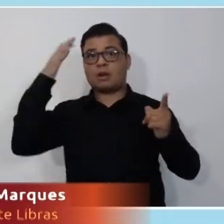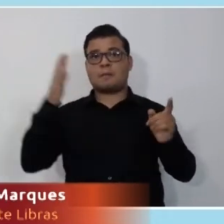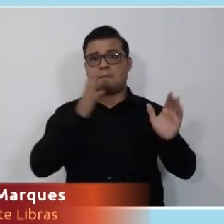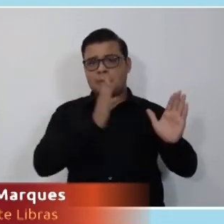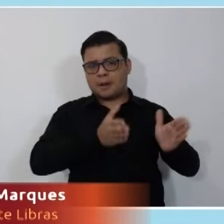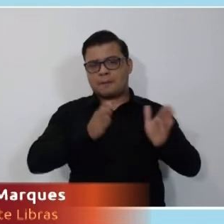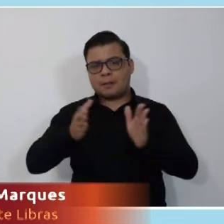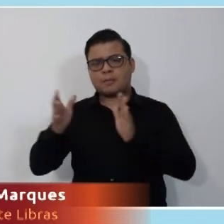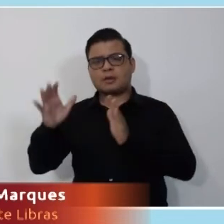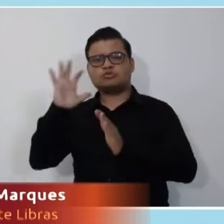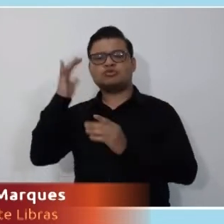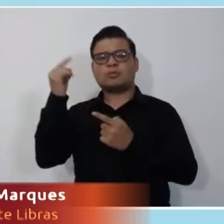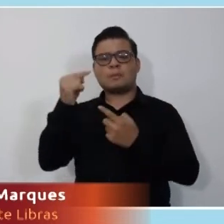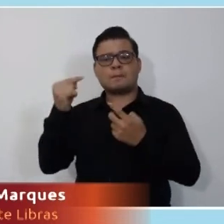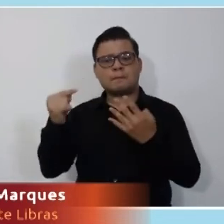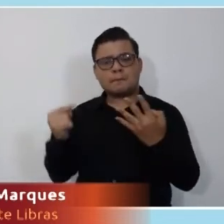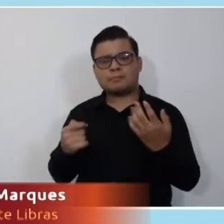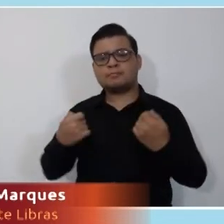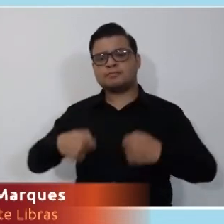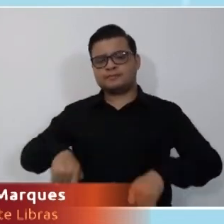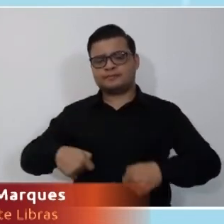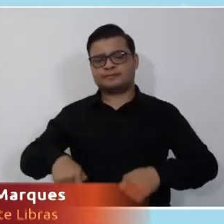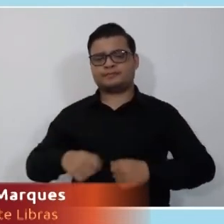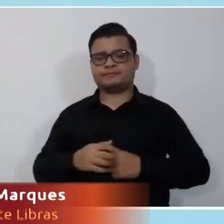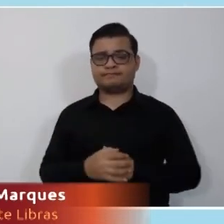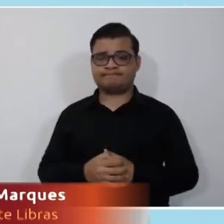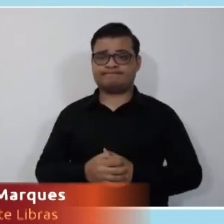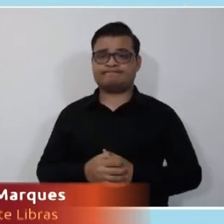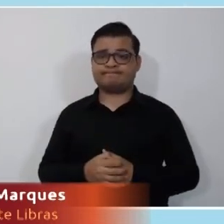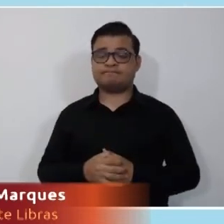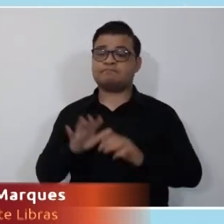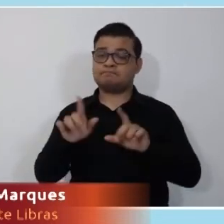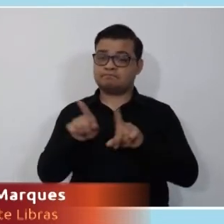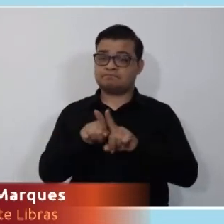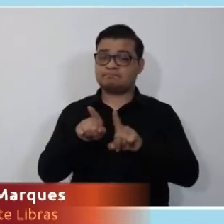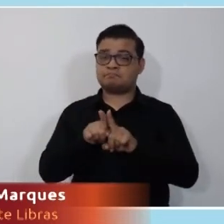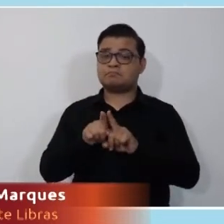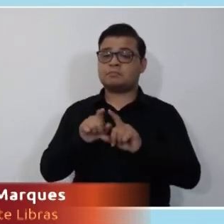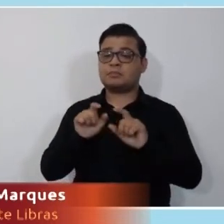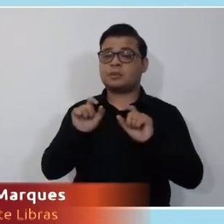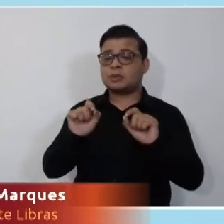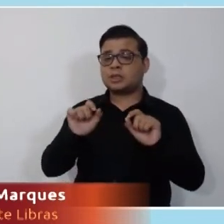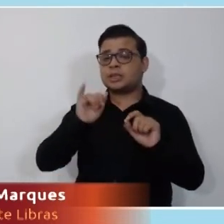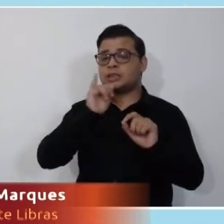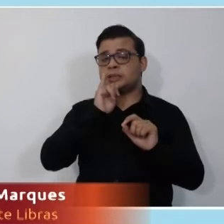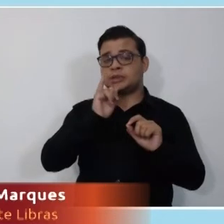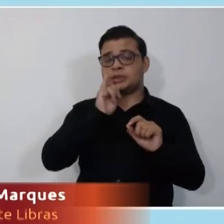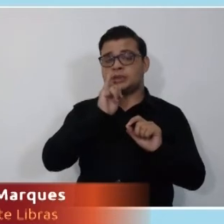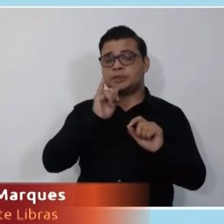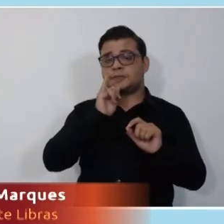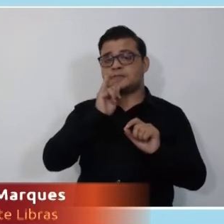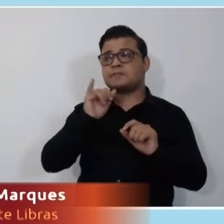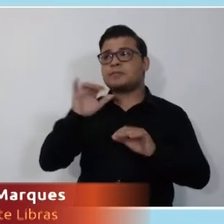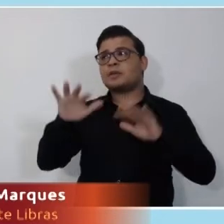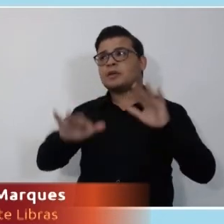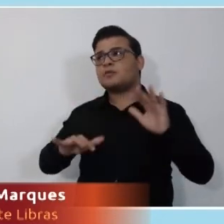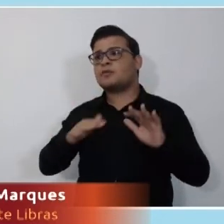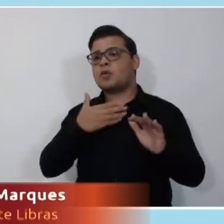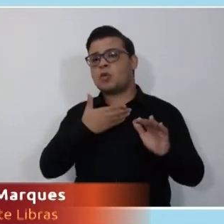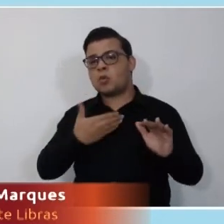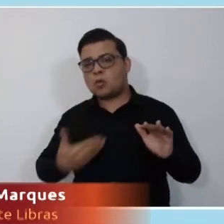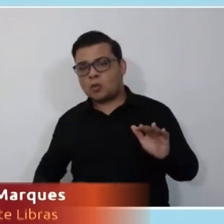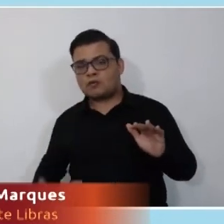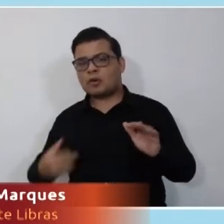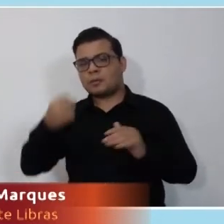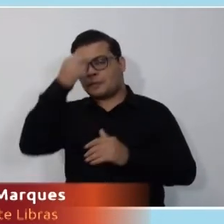soluções, sem o risco de que, em alguma gestão pública da prefeitura, essas soluções não sejam feitas, né? Não sejam priorizadas